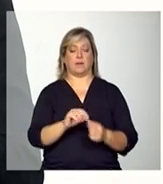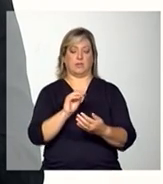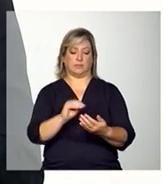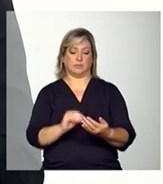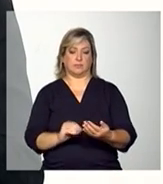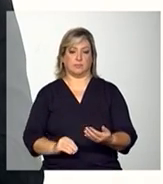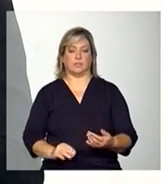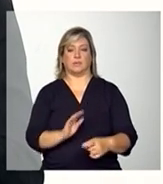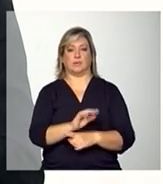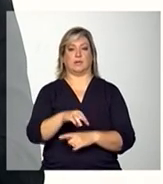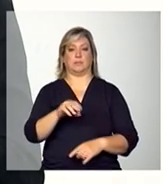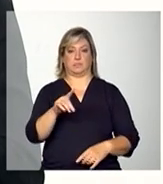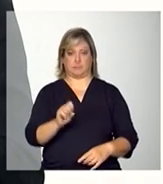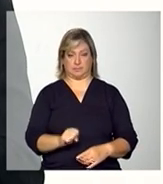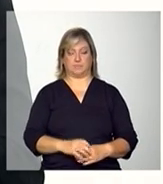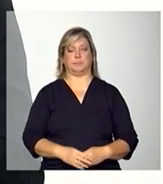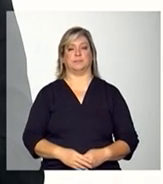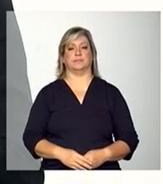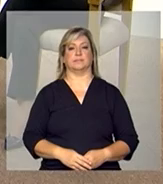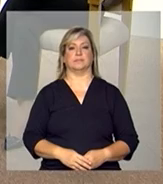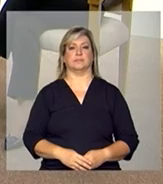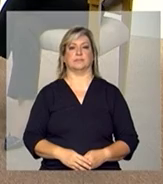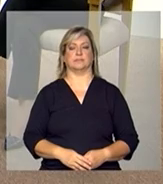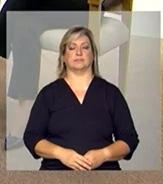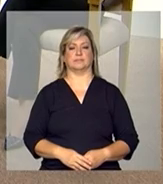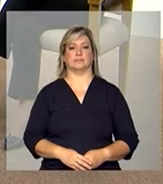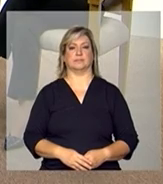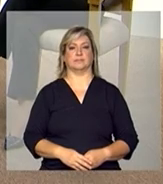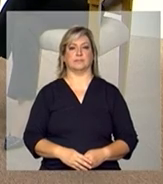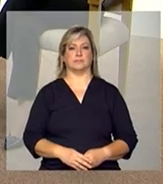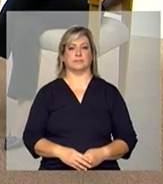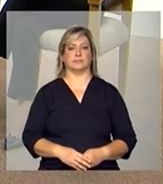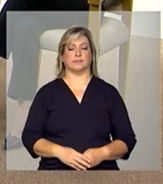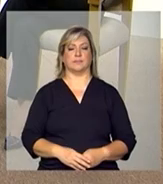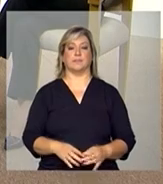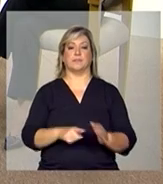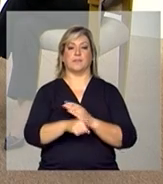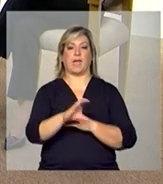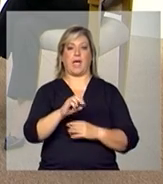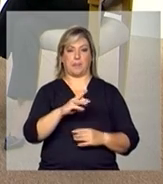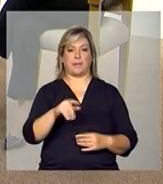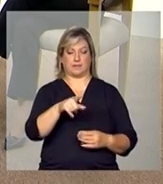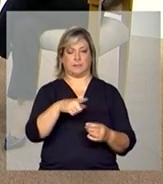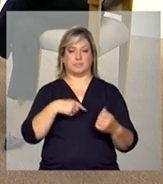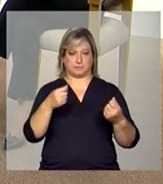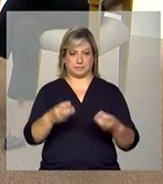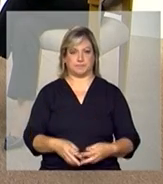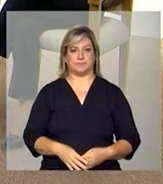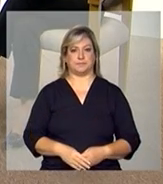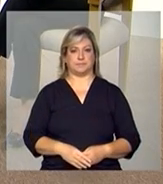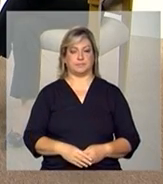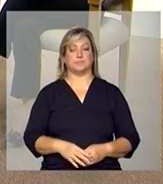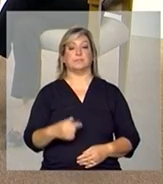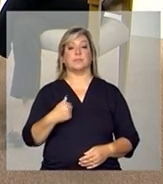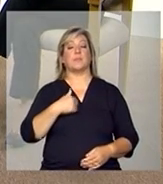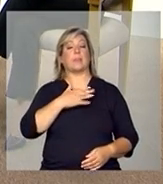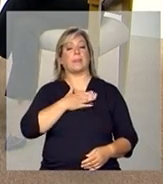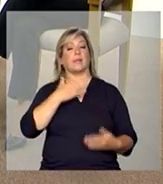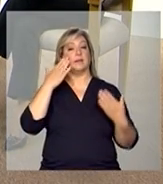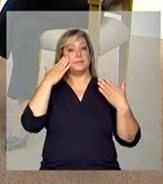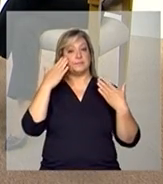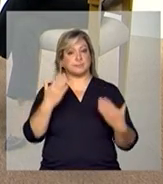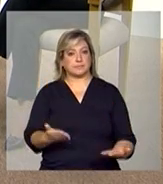sistemas do MDS e no e Camila por gentileza suas considerações eu gostaria de agradecer a